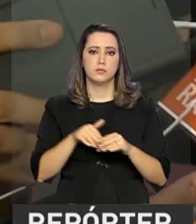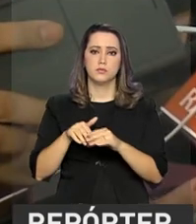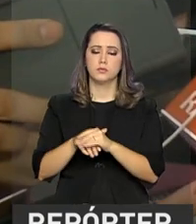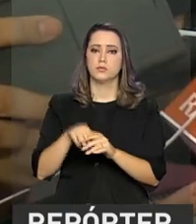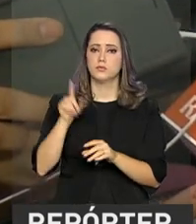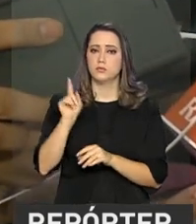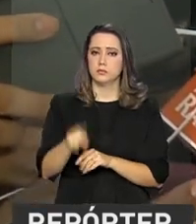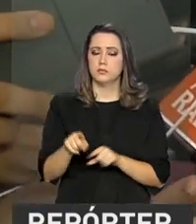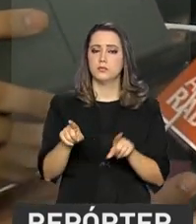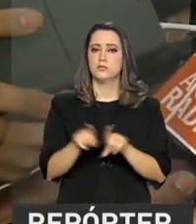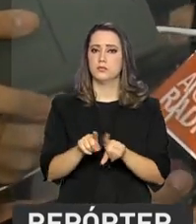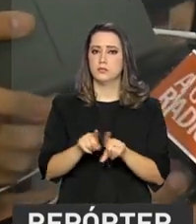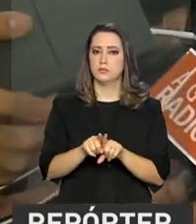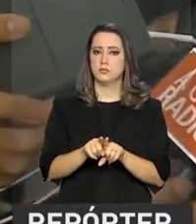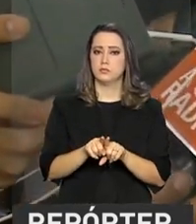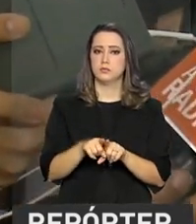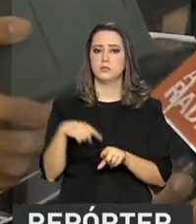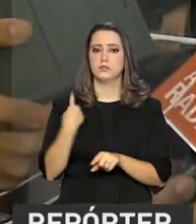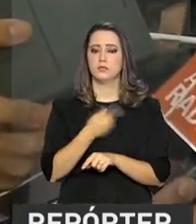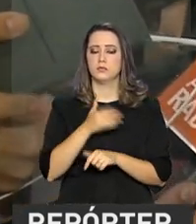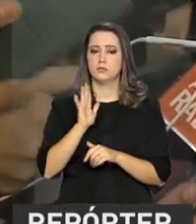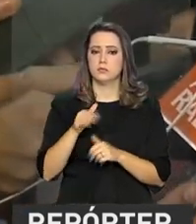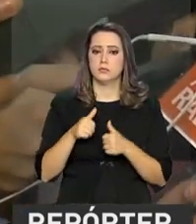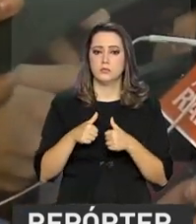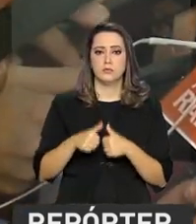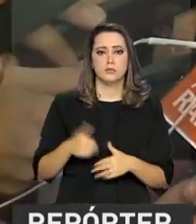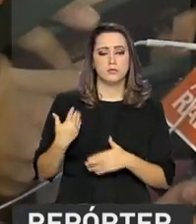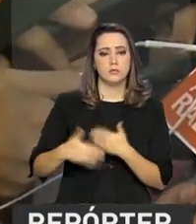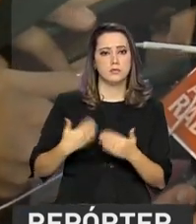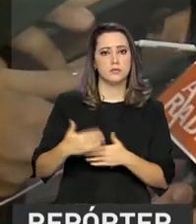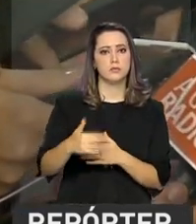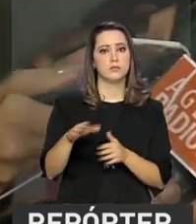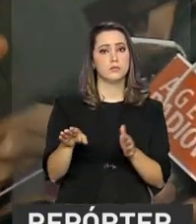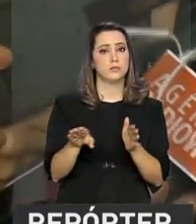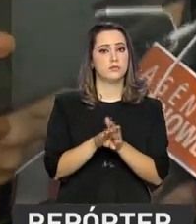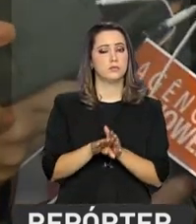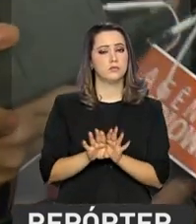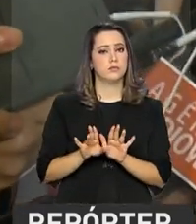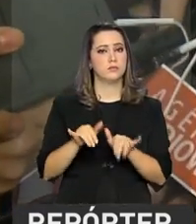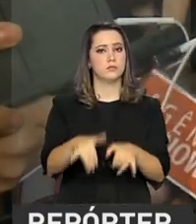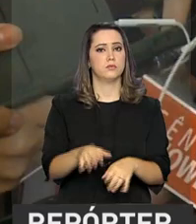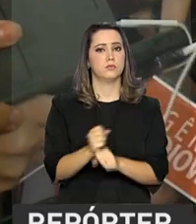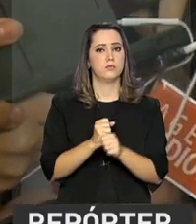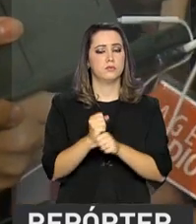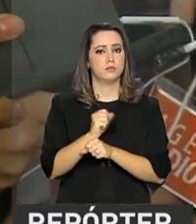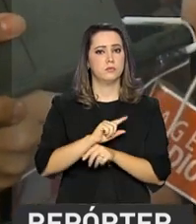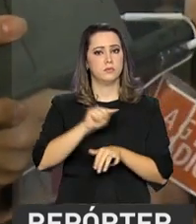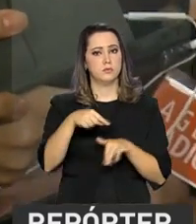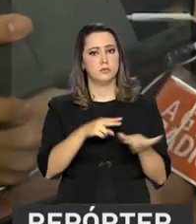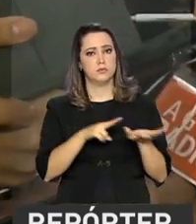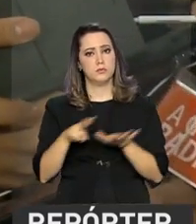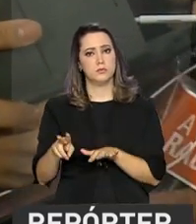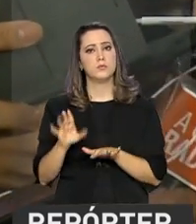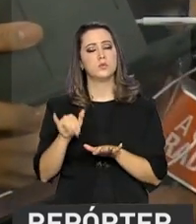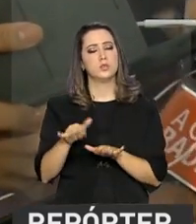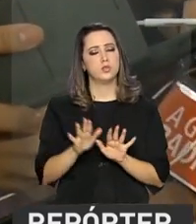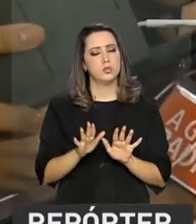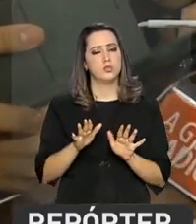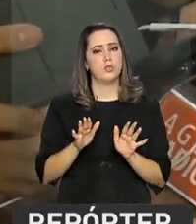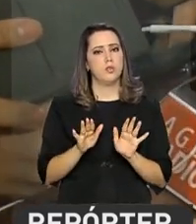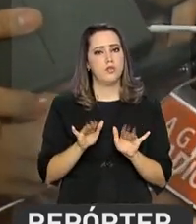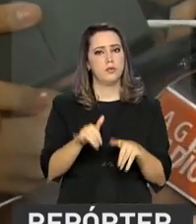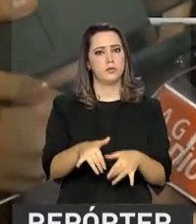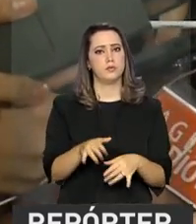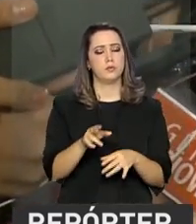fato de que já estamos aí num show no final do ó senhora que é a última semana